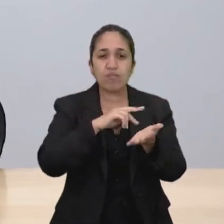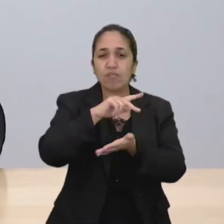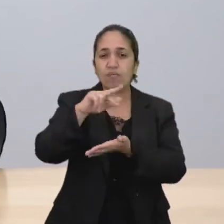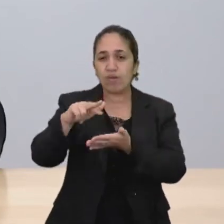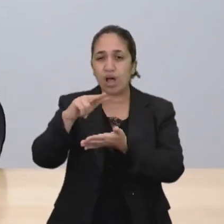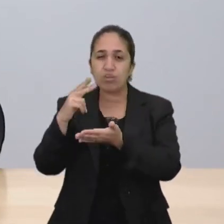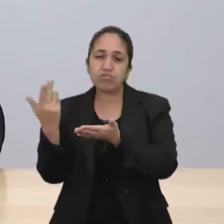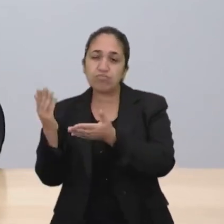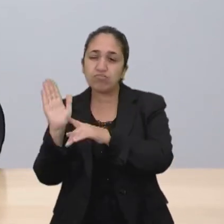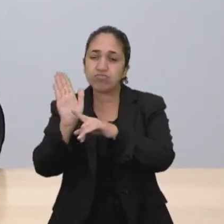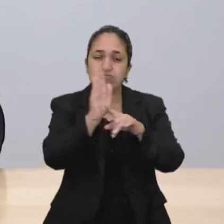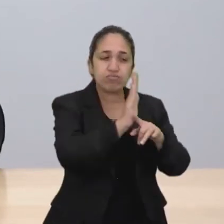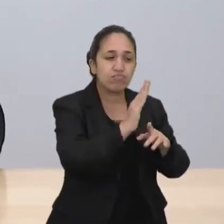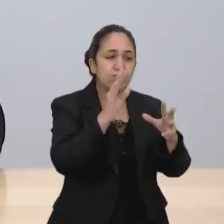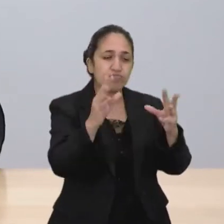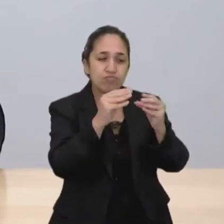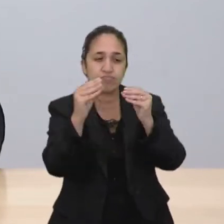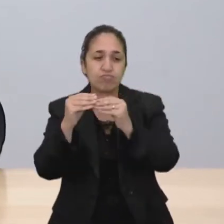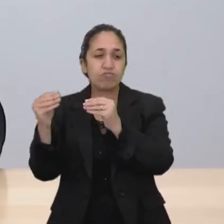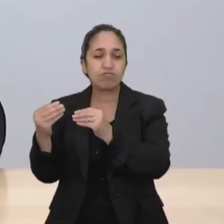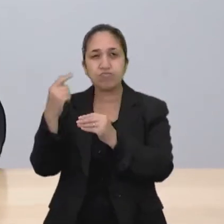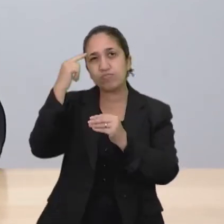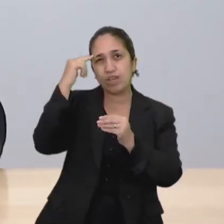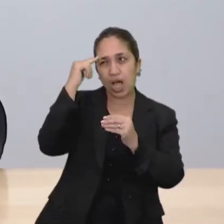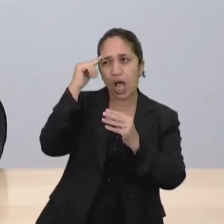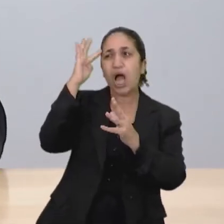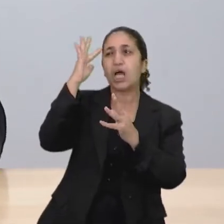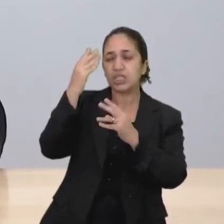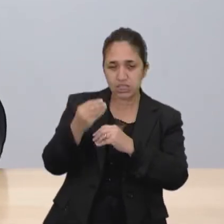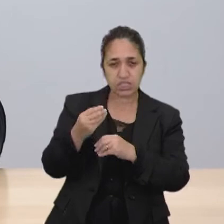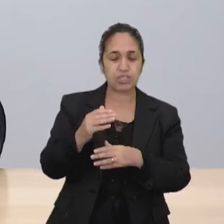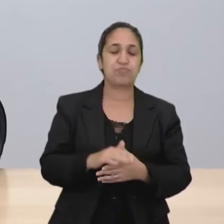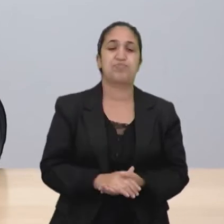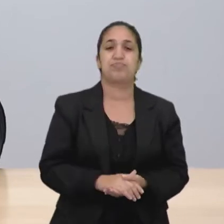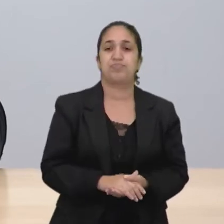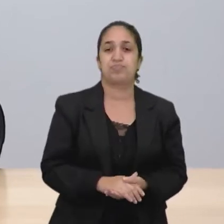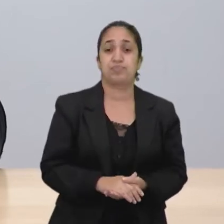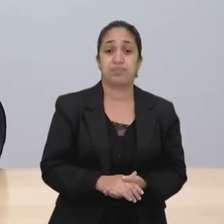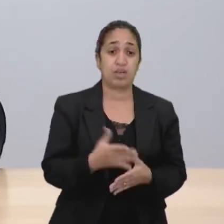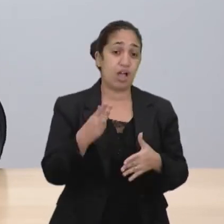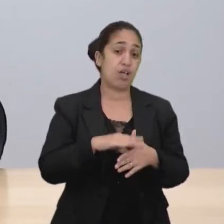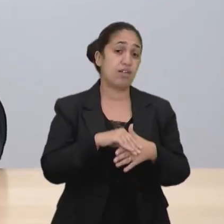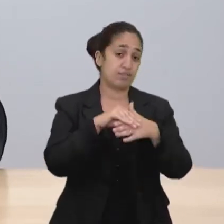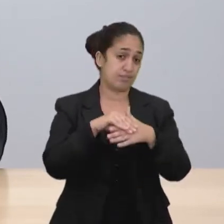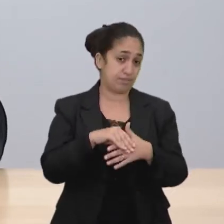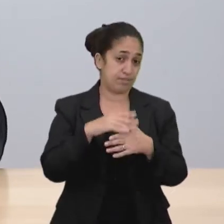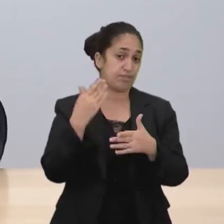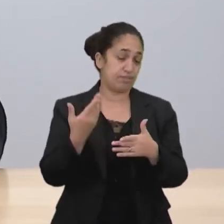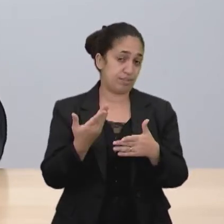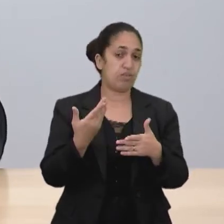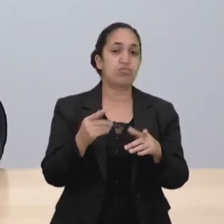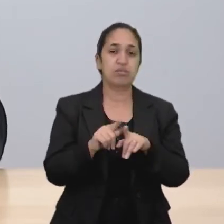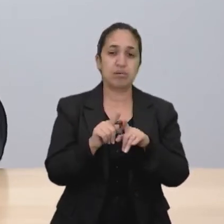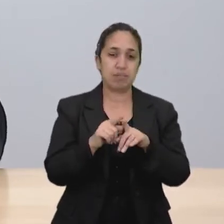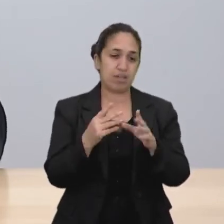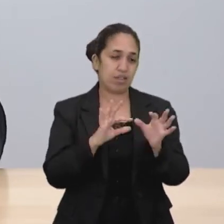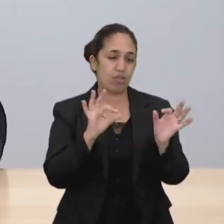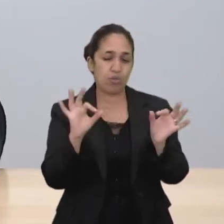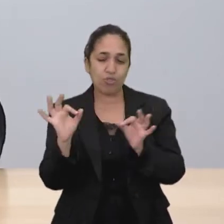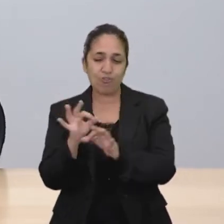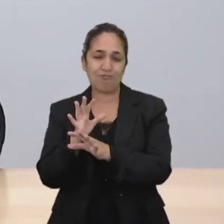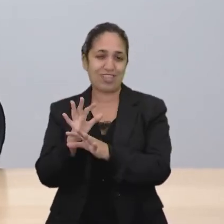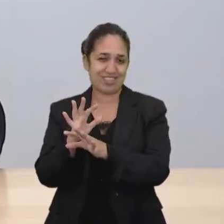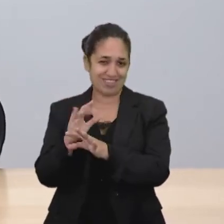o entendimento do estudante, ou do leitor, no caso. A edição, porque a edição é aquele ajuste fino, Então,